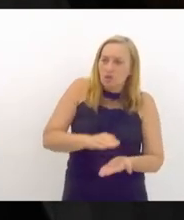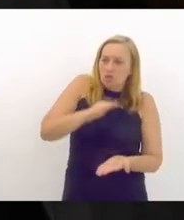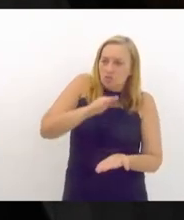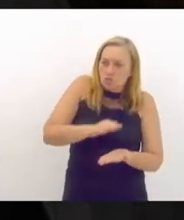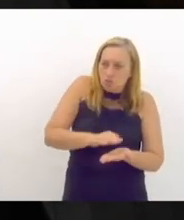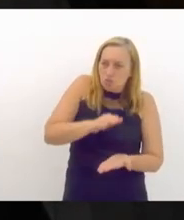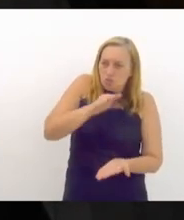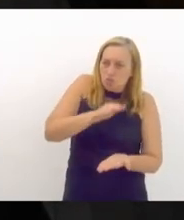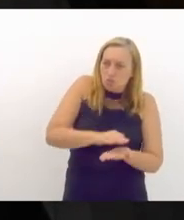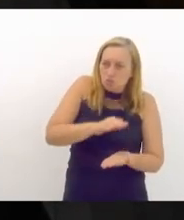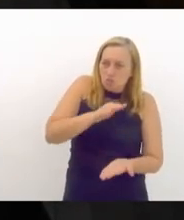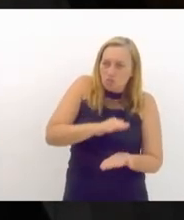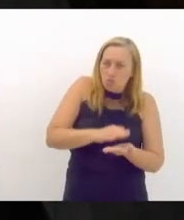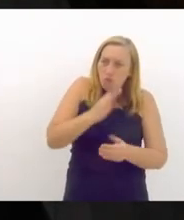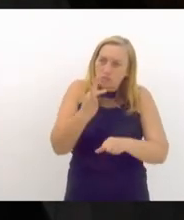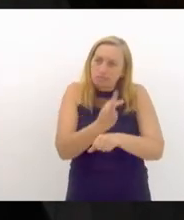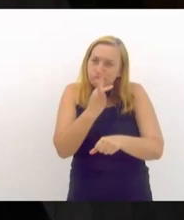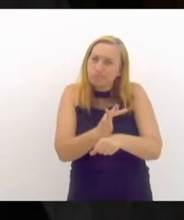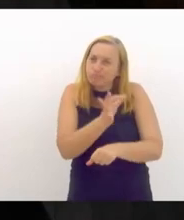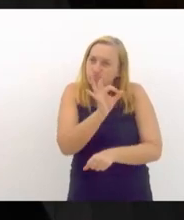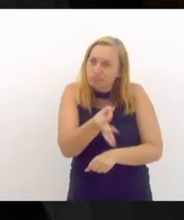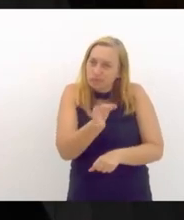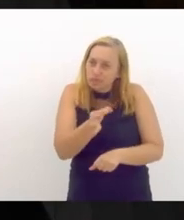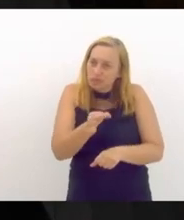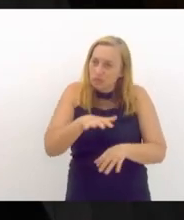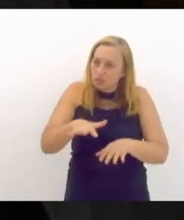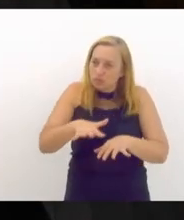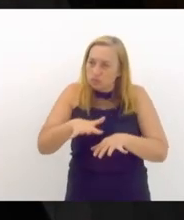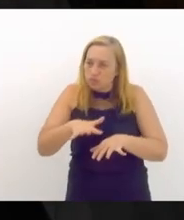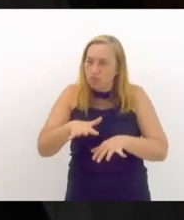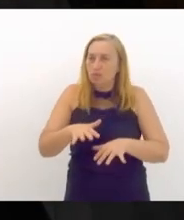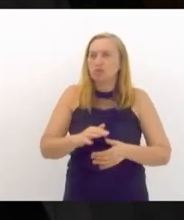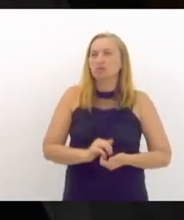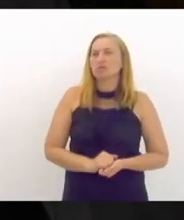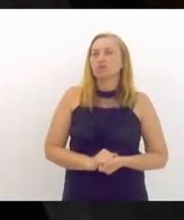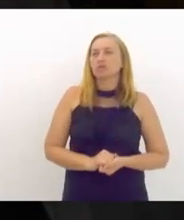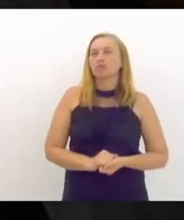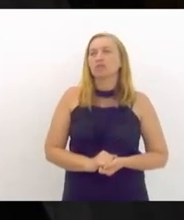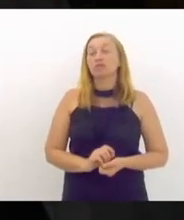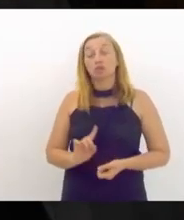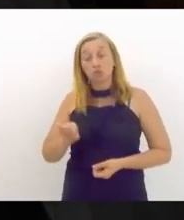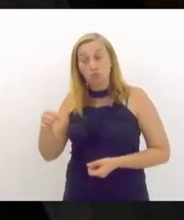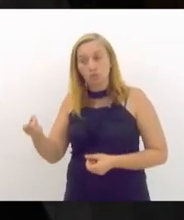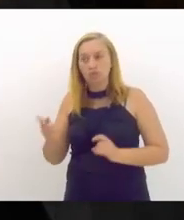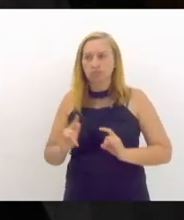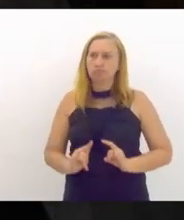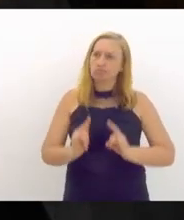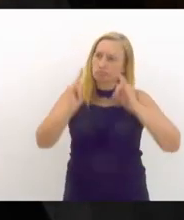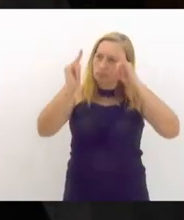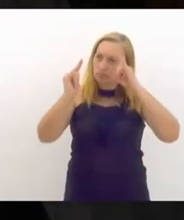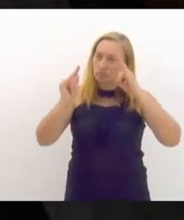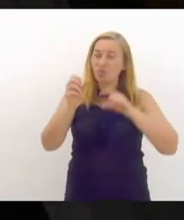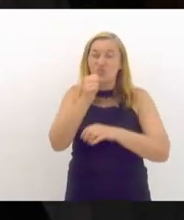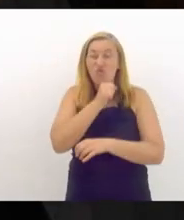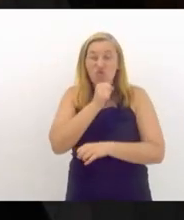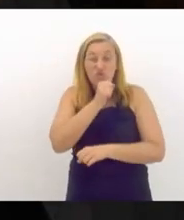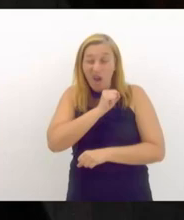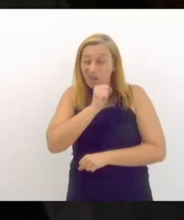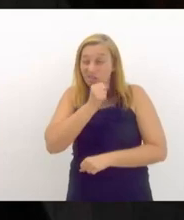para resistir exatamente aos terremotos. E outros prédios, são muito